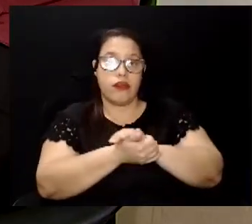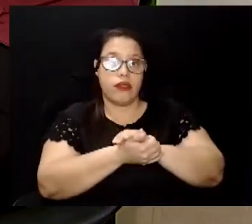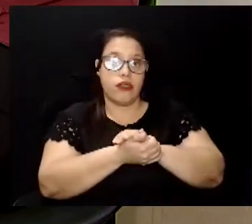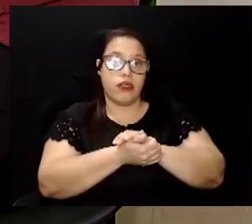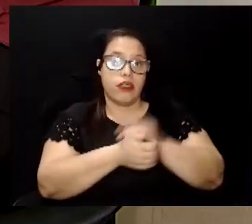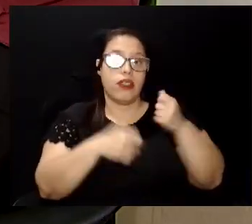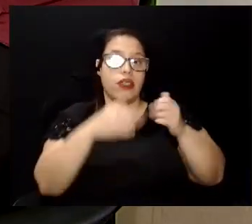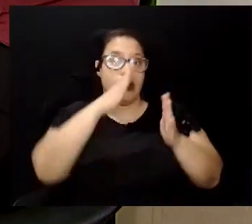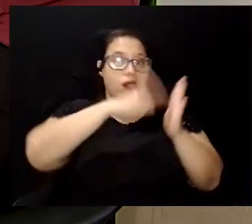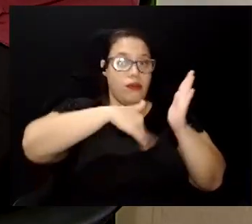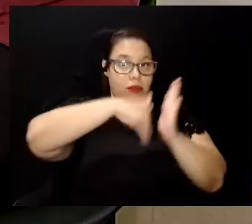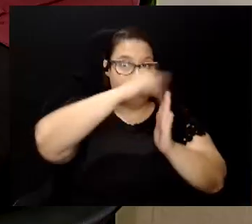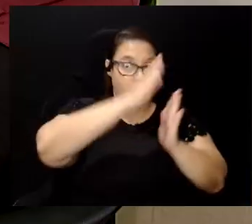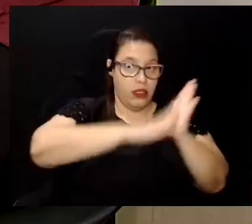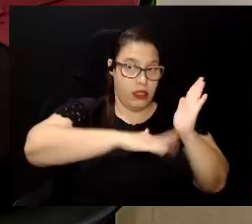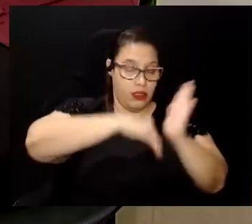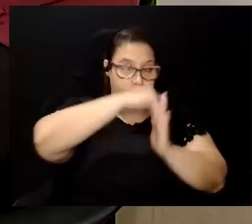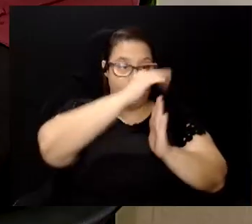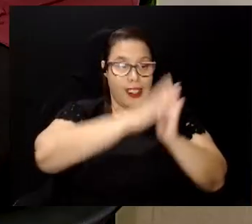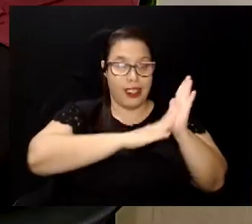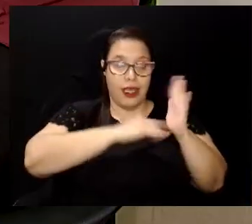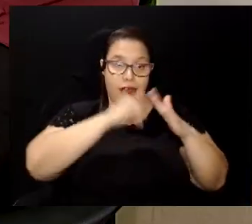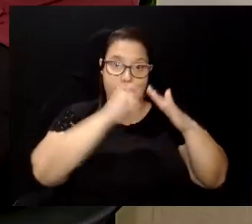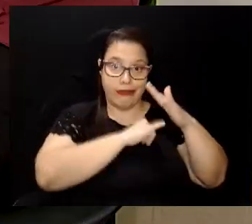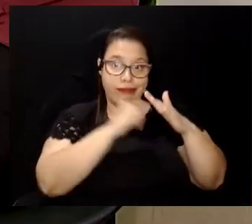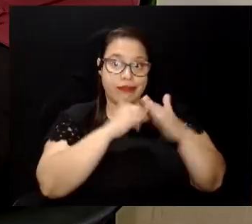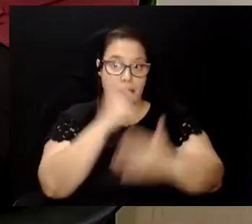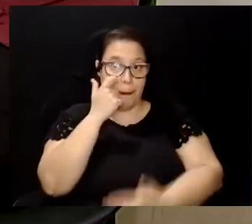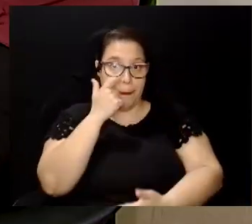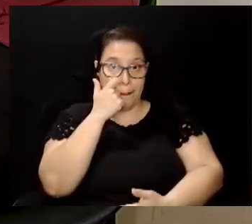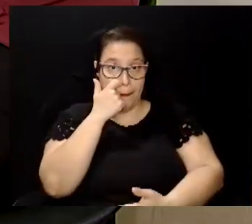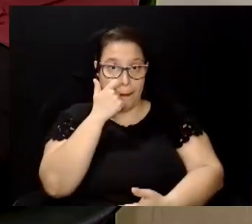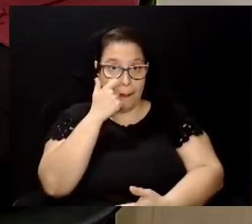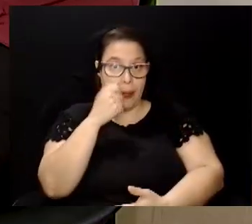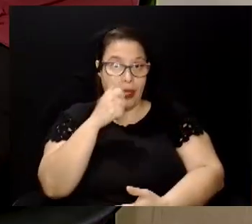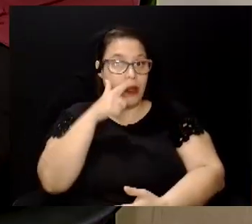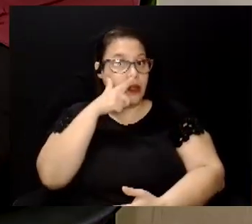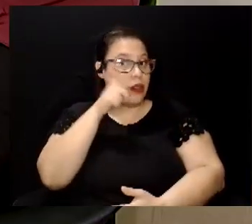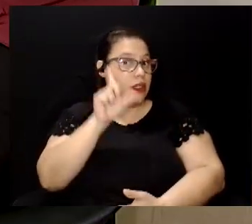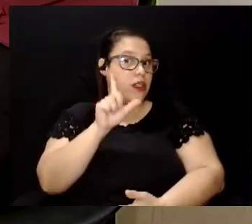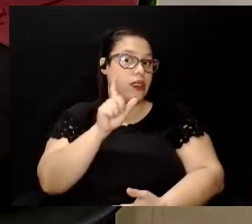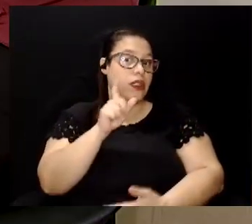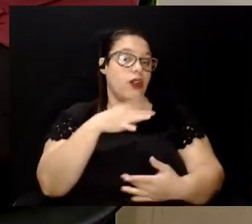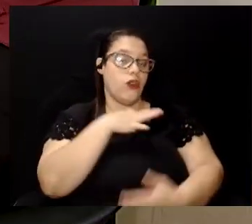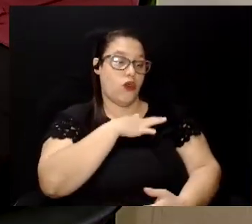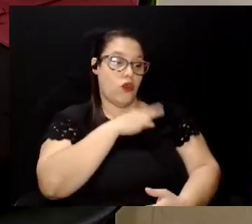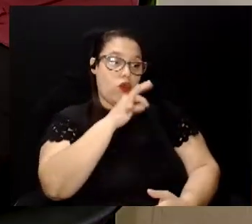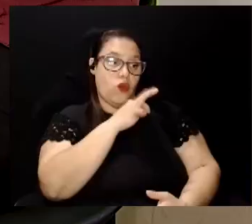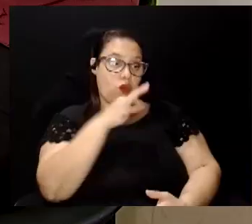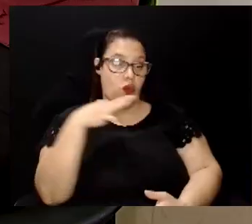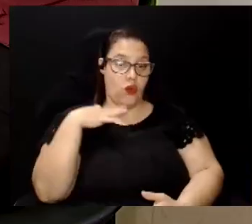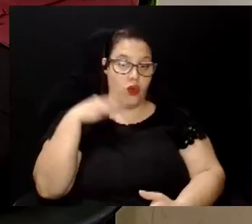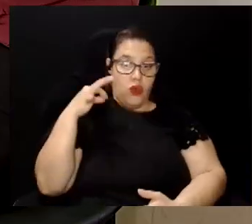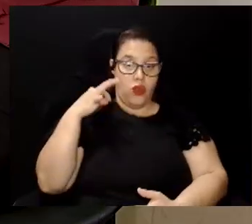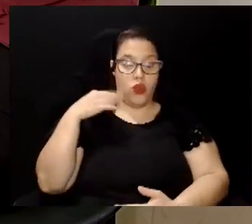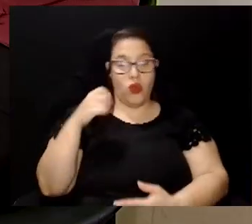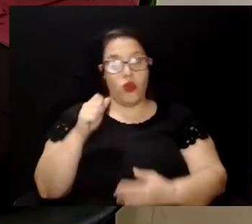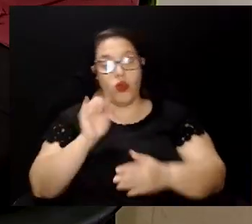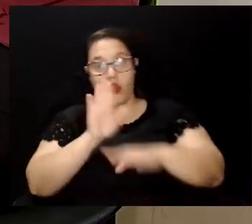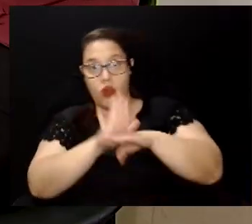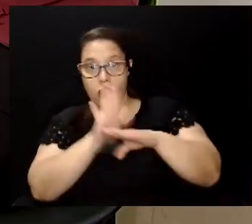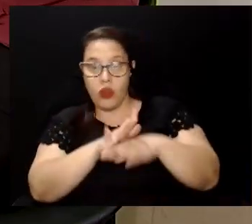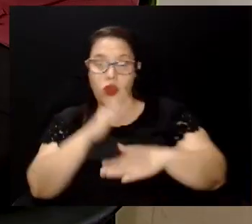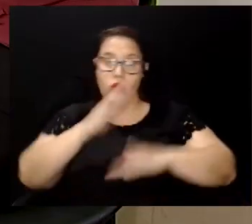instituição. Então, se a gente consegue voluntários que venham tanto na ajuda da prestação do